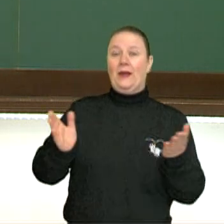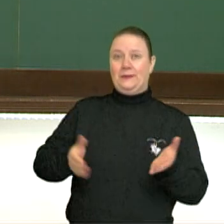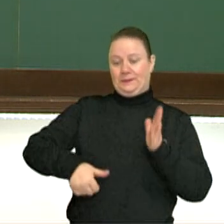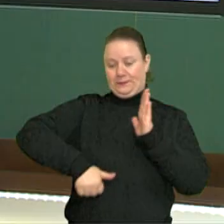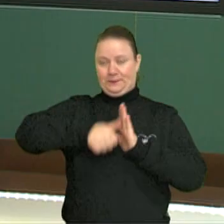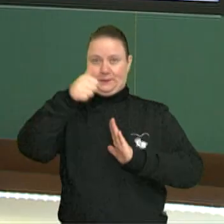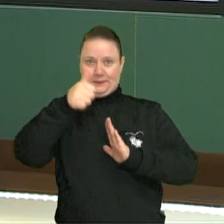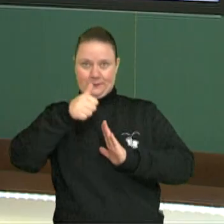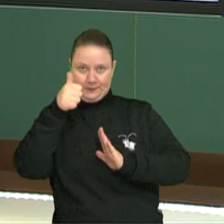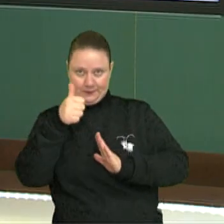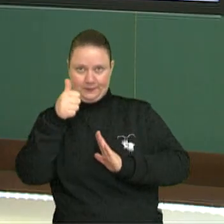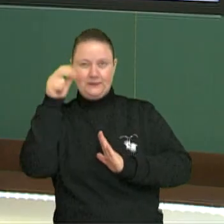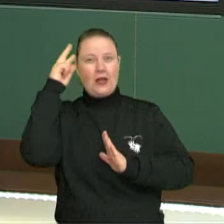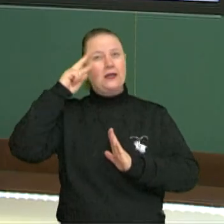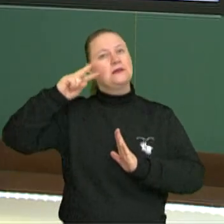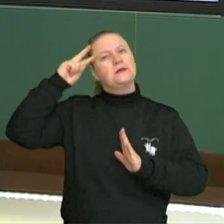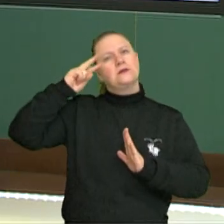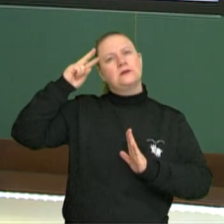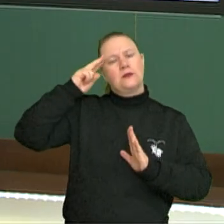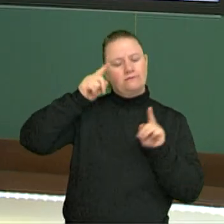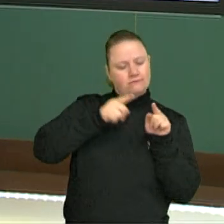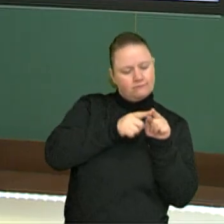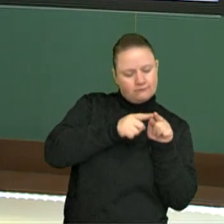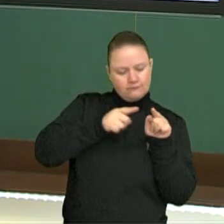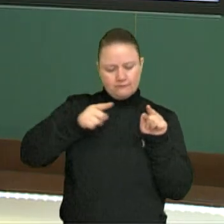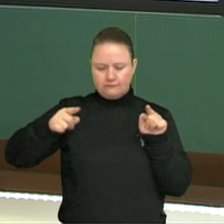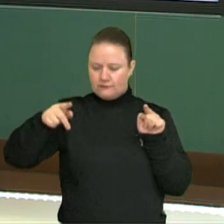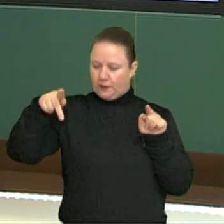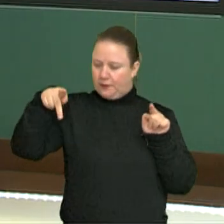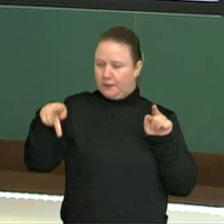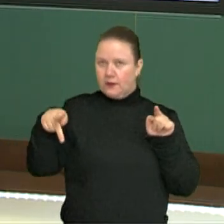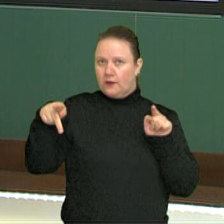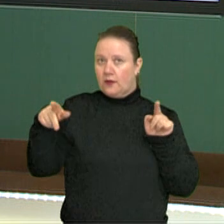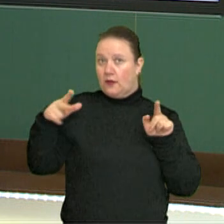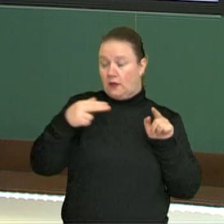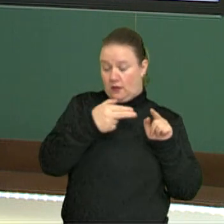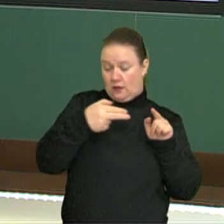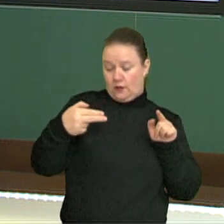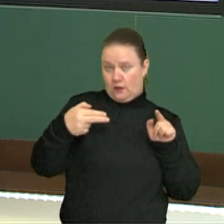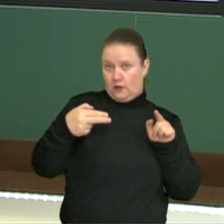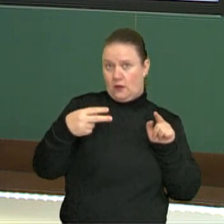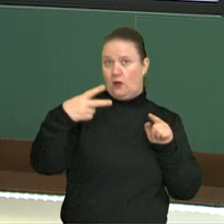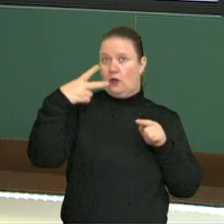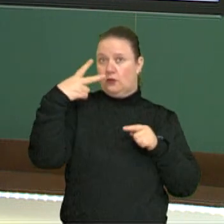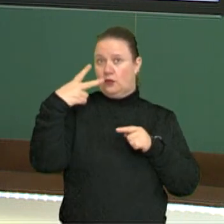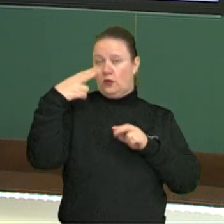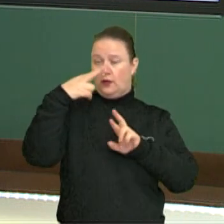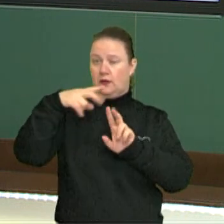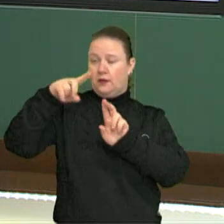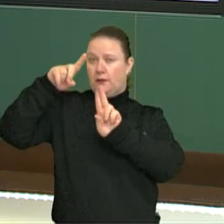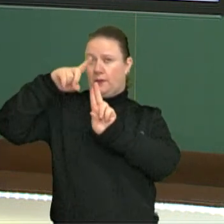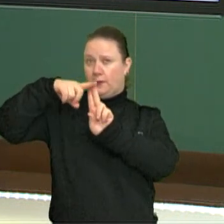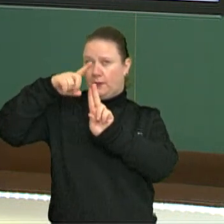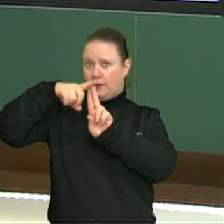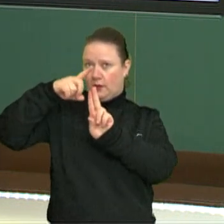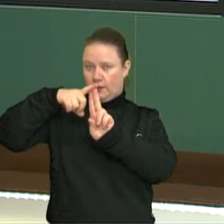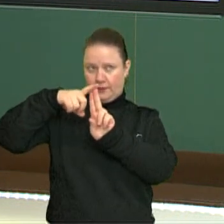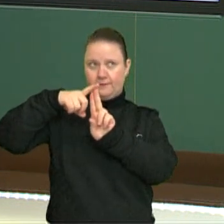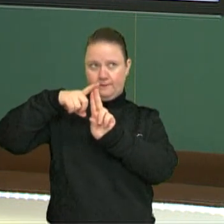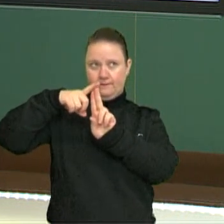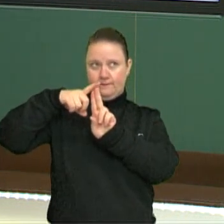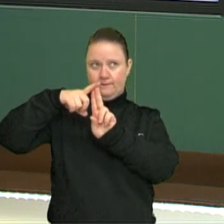primeiro, vamos lembrar que o período de um pêndulo ele é igual a 2π raiz de L por G,